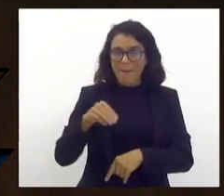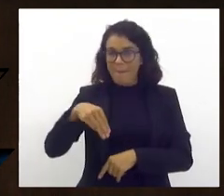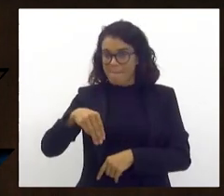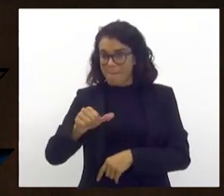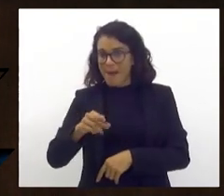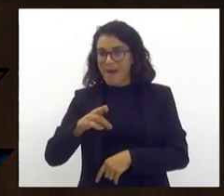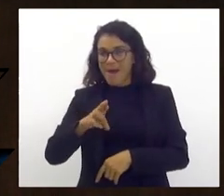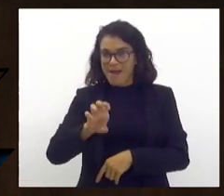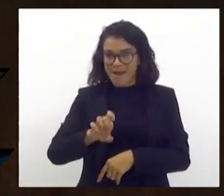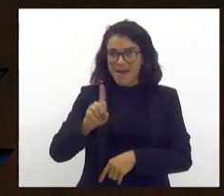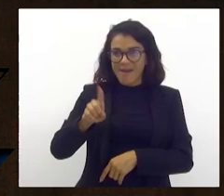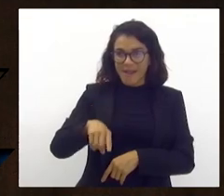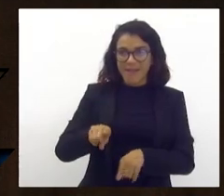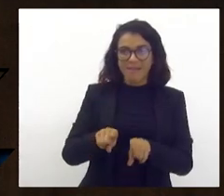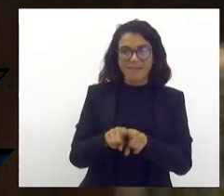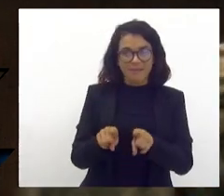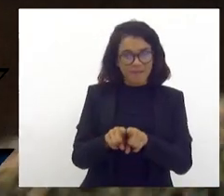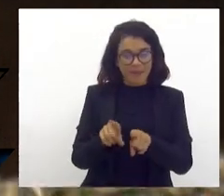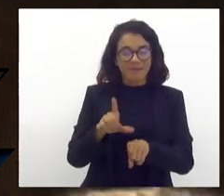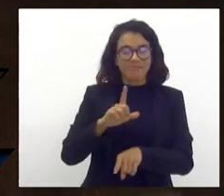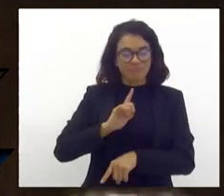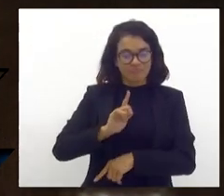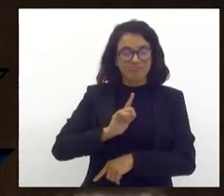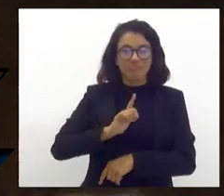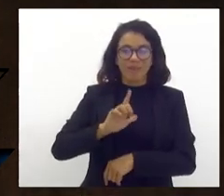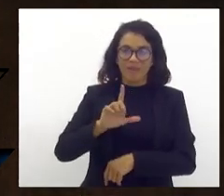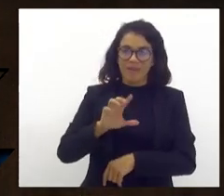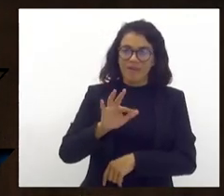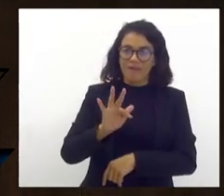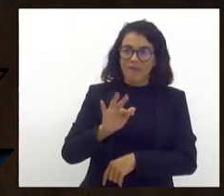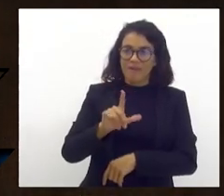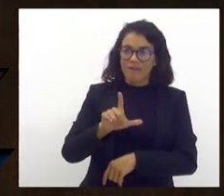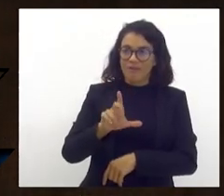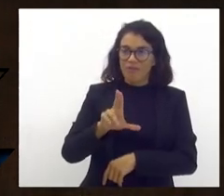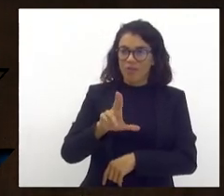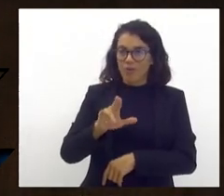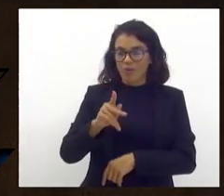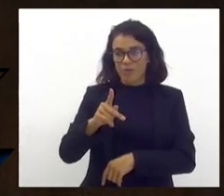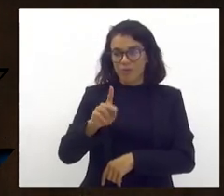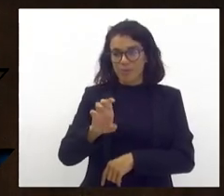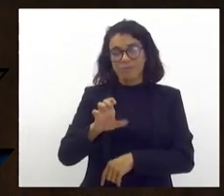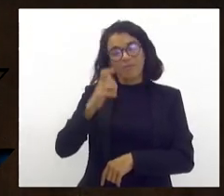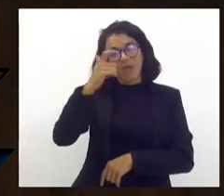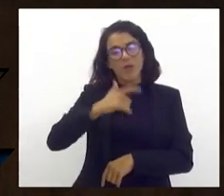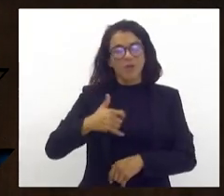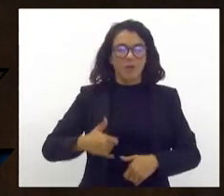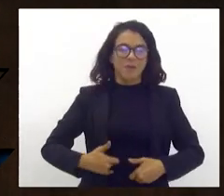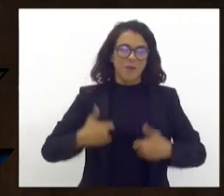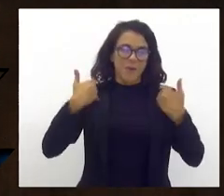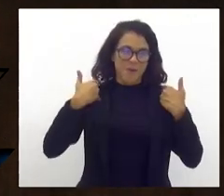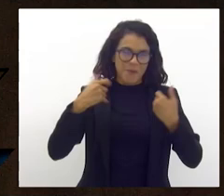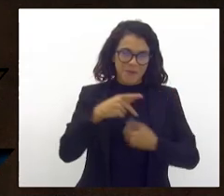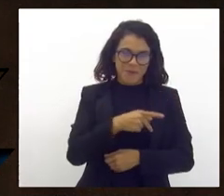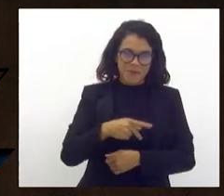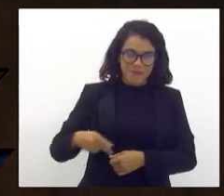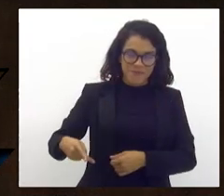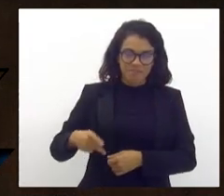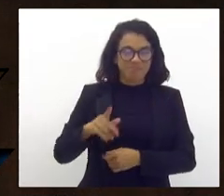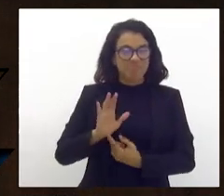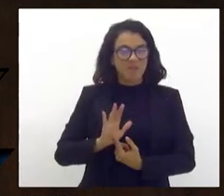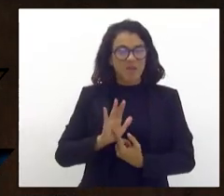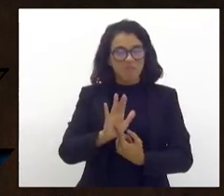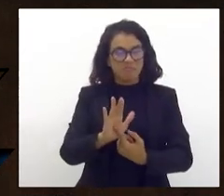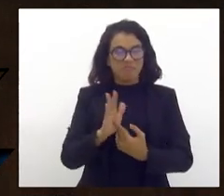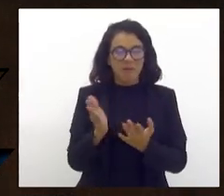também já teve a FLUP. E a gente sabe o quanto que é central. Eu tenho muito orgulho, senhor presidente, de ter apresentado